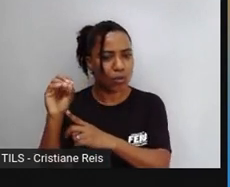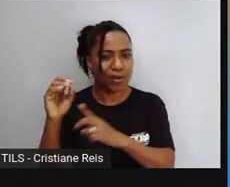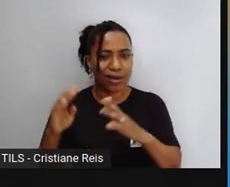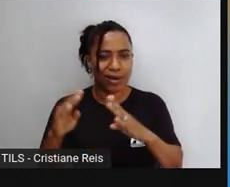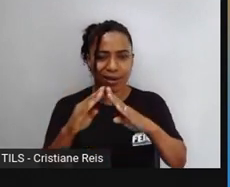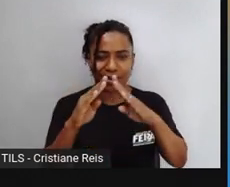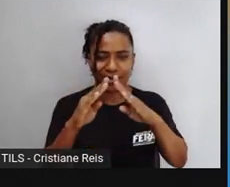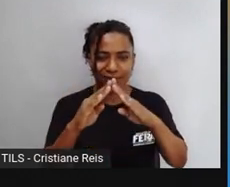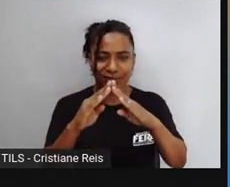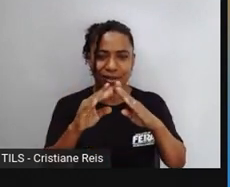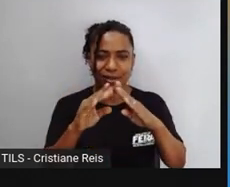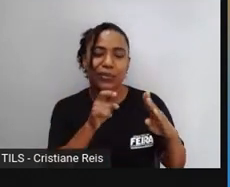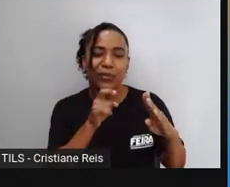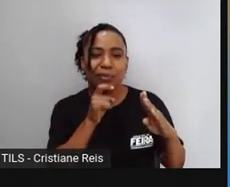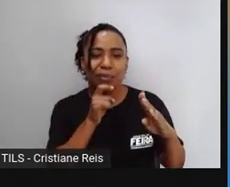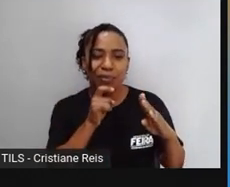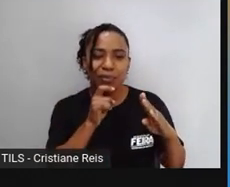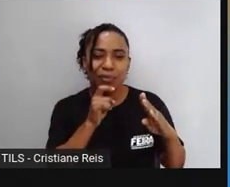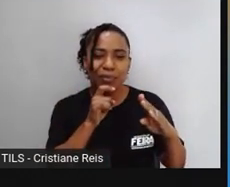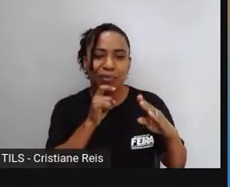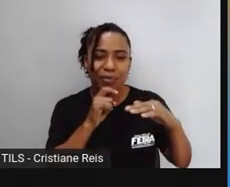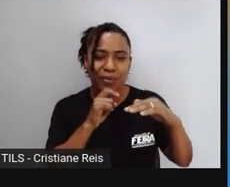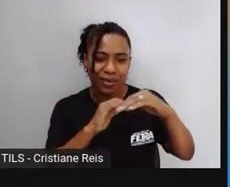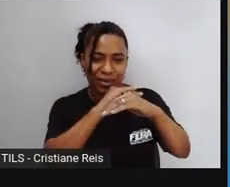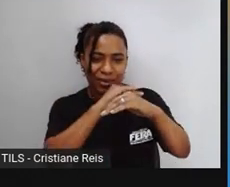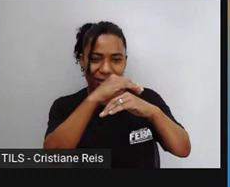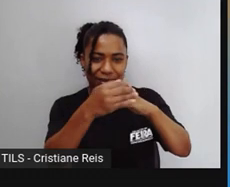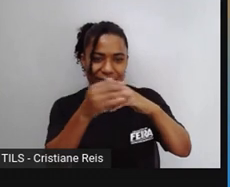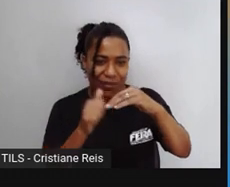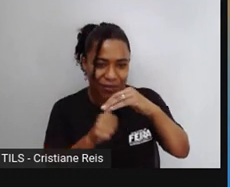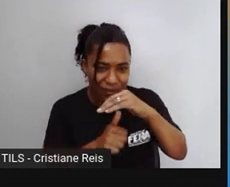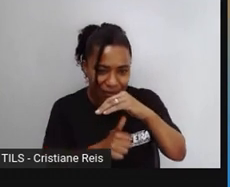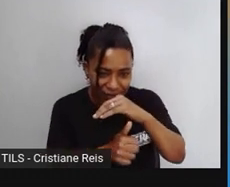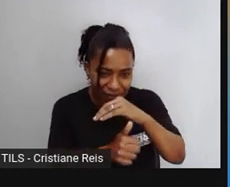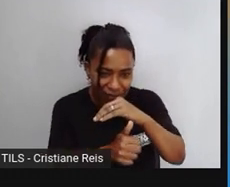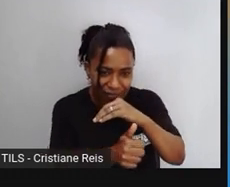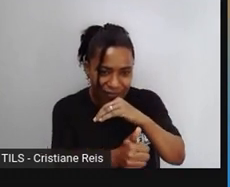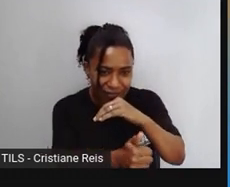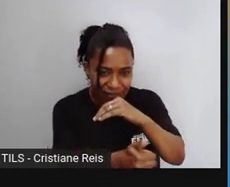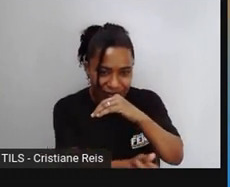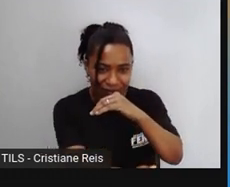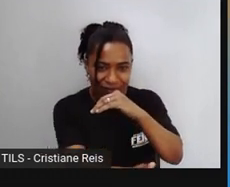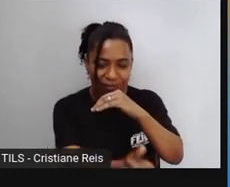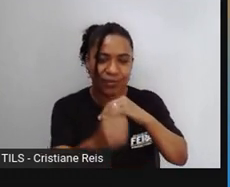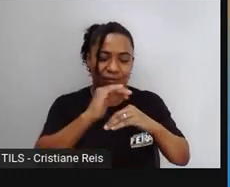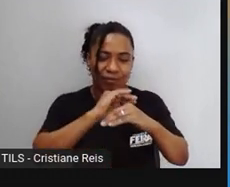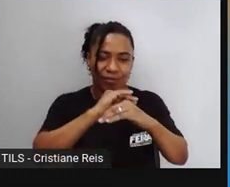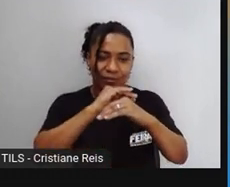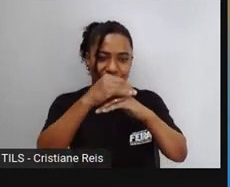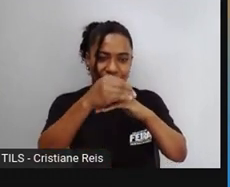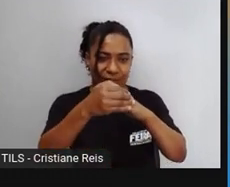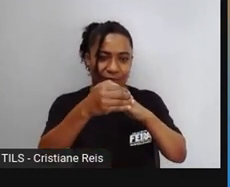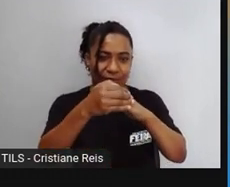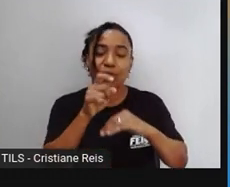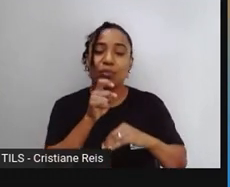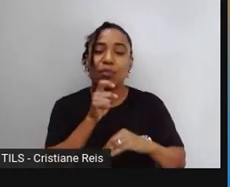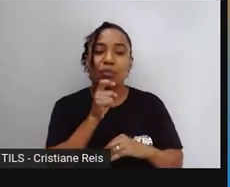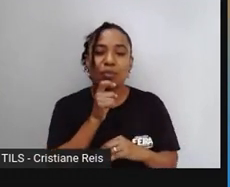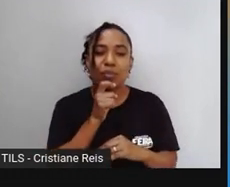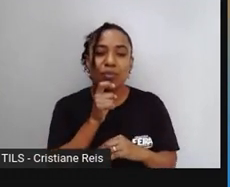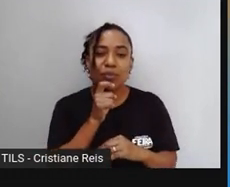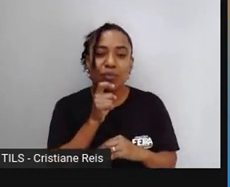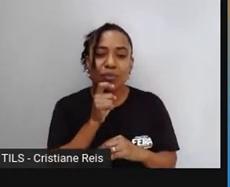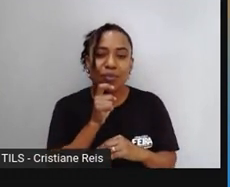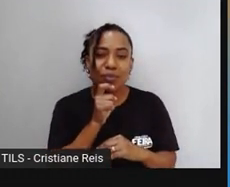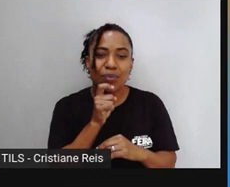E o que é importante a gente entender é que esse tipo de habitação, que é construído com blocos de gelo, são